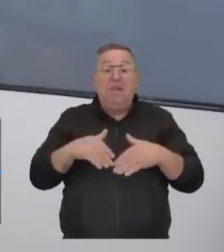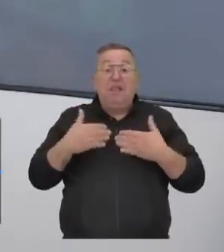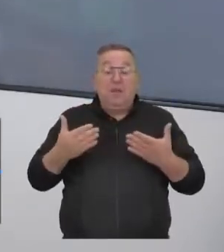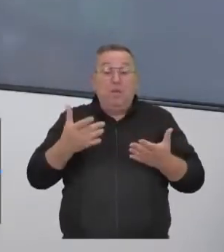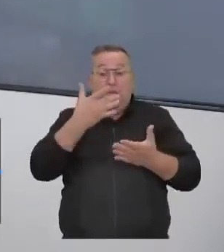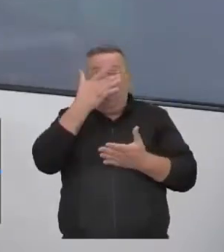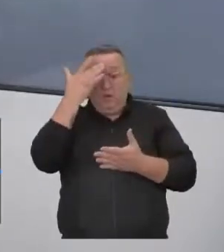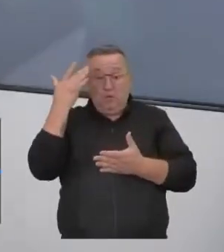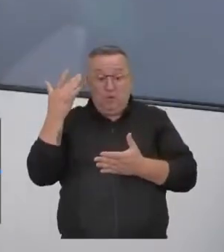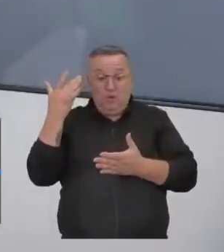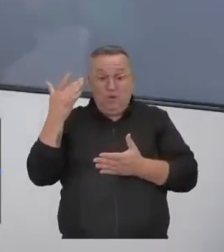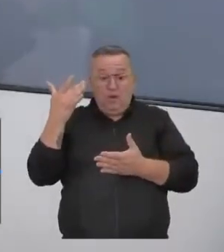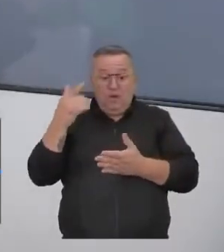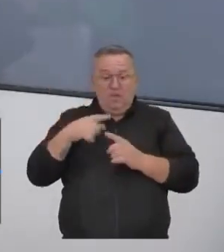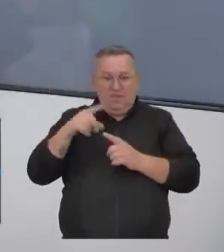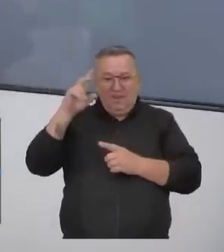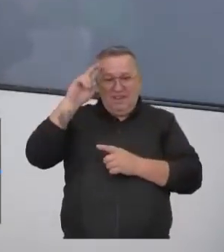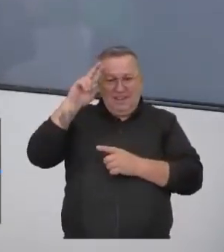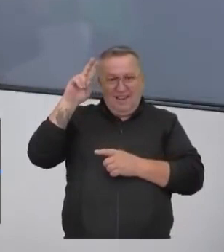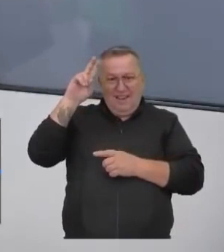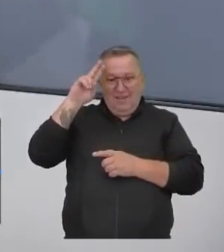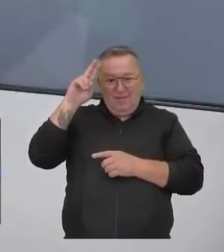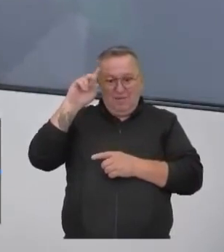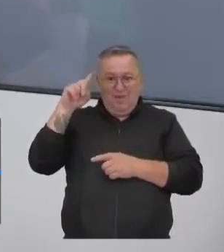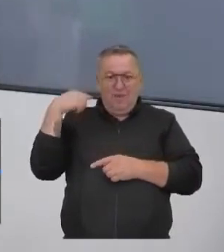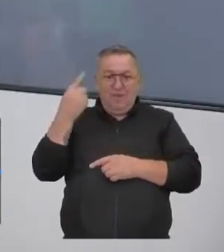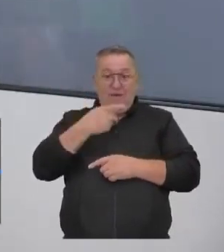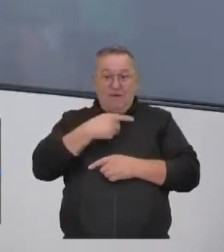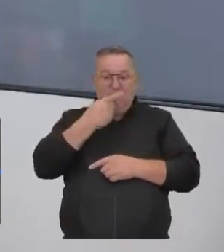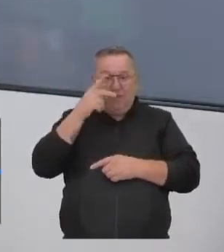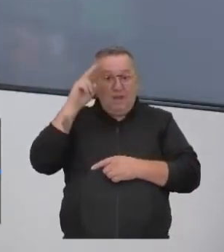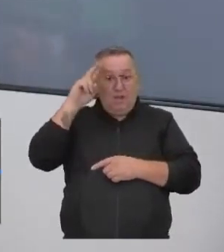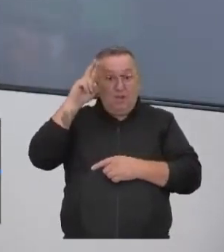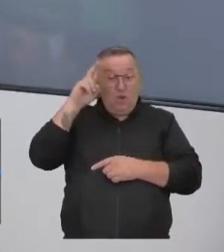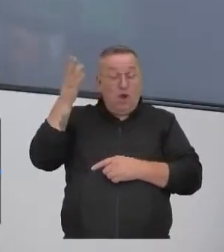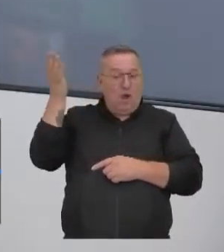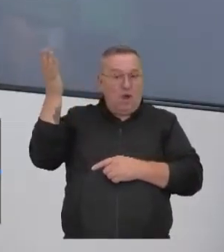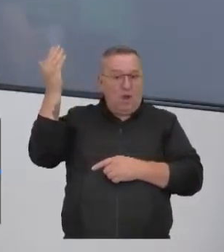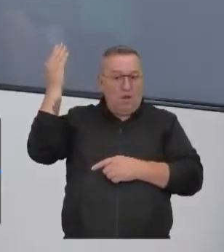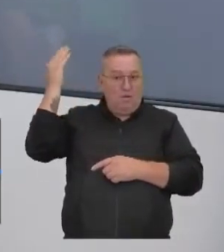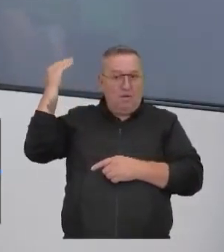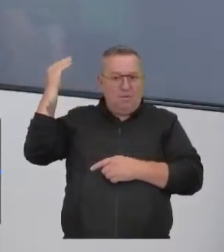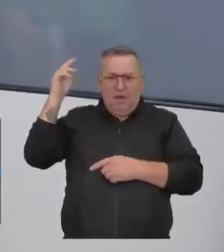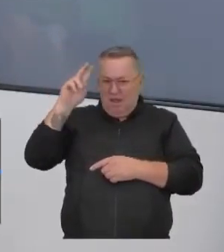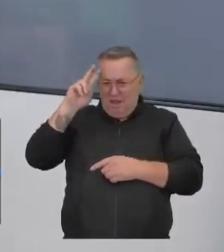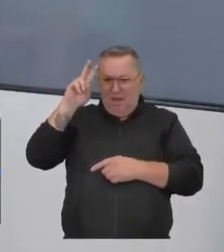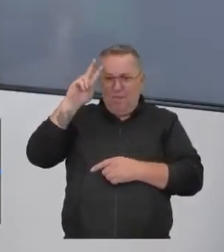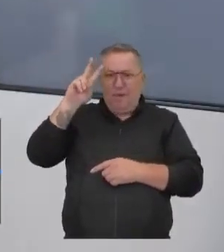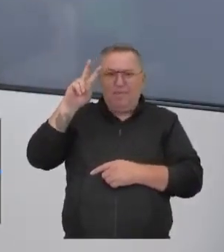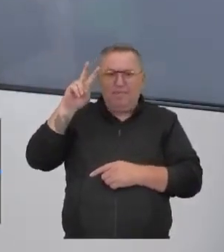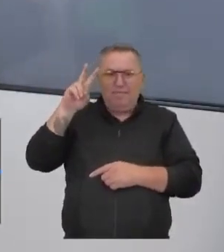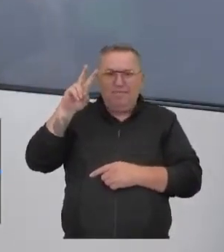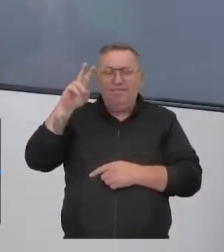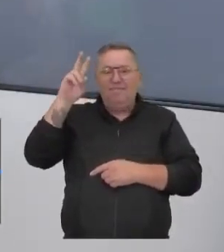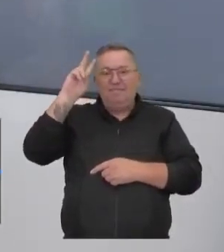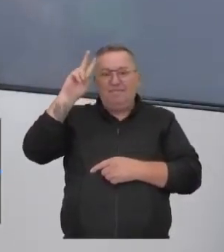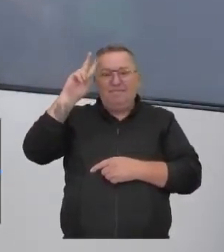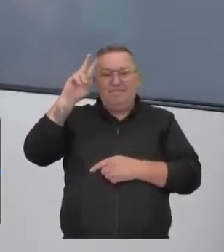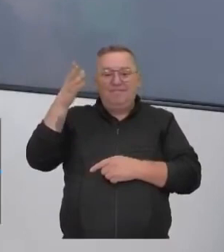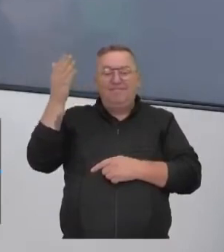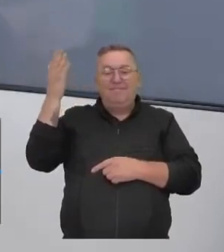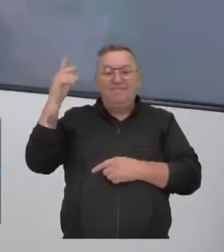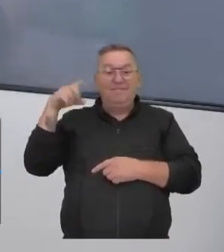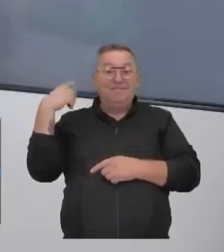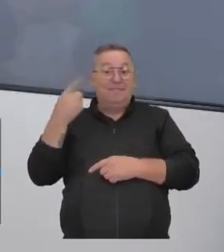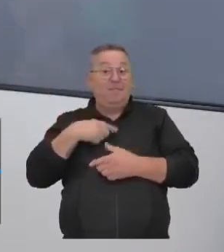sexto ano, vocês se lembram que nós estávamos lá na história antiga? Se lembram disso? E lá na história antiga,